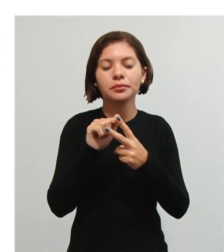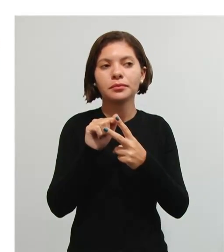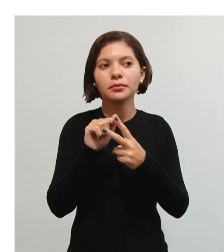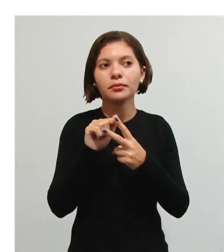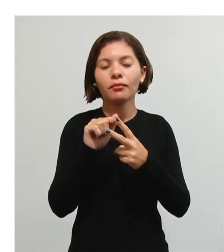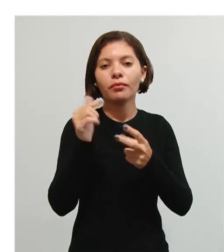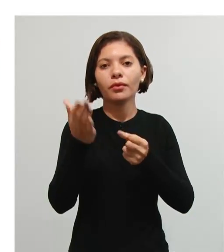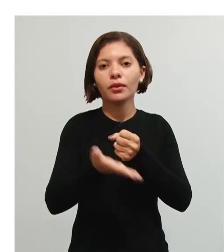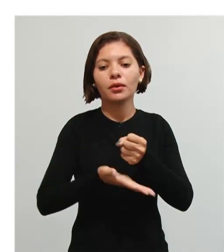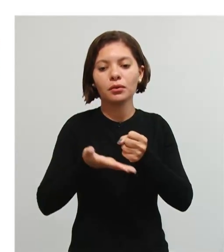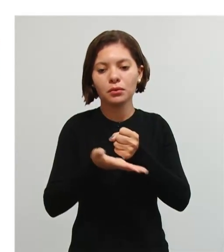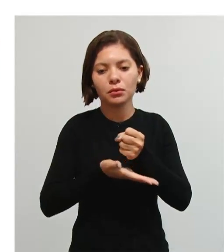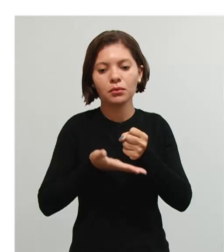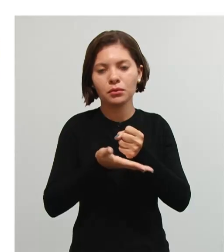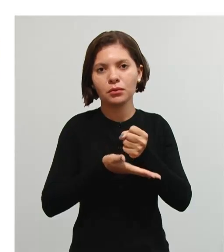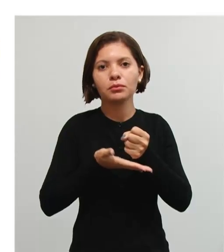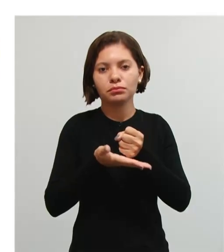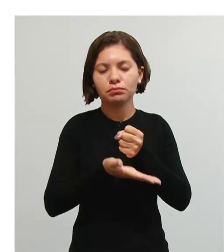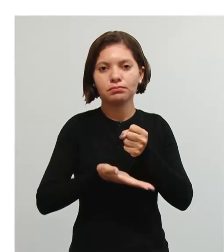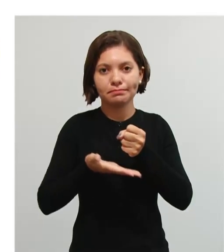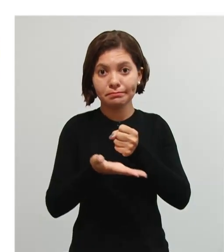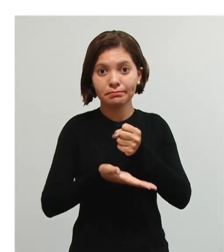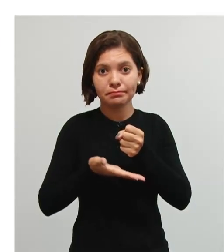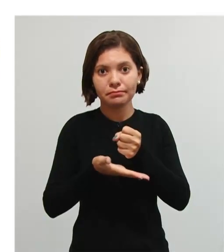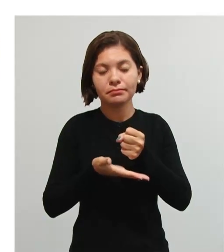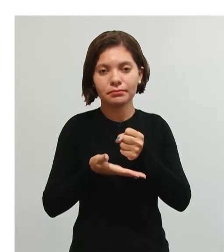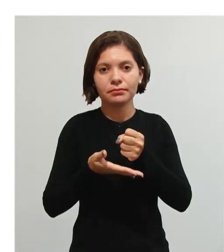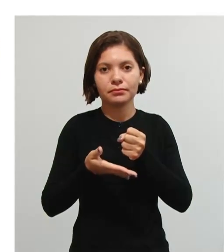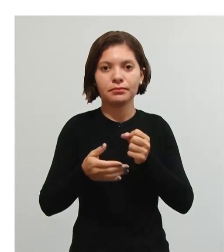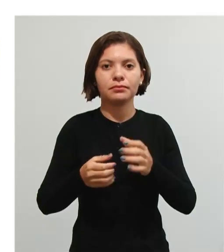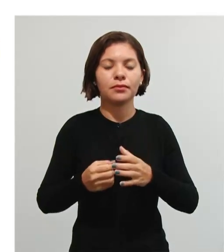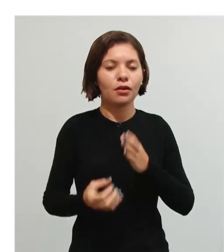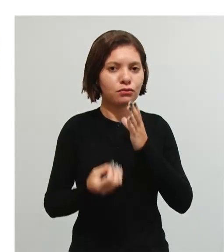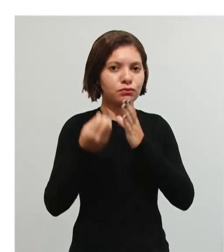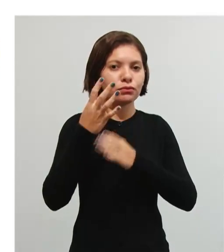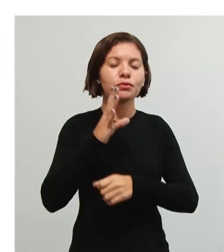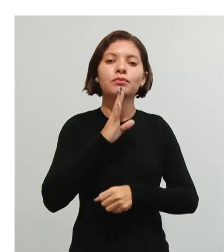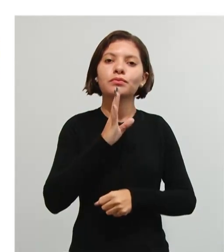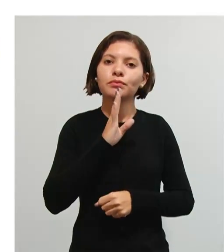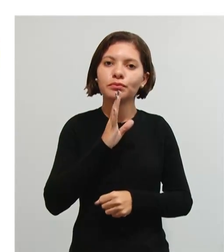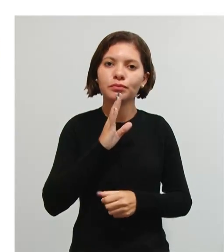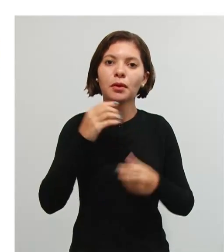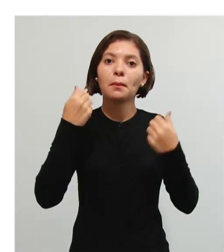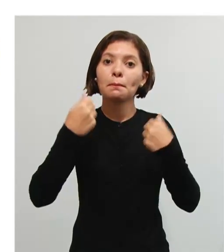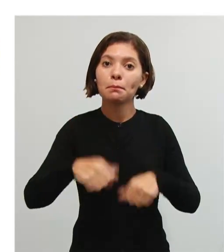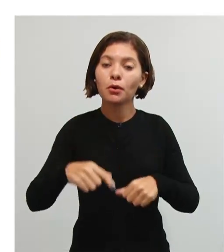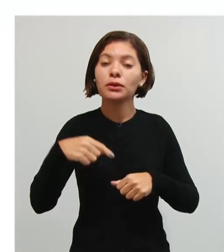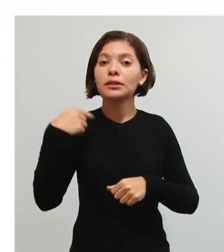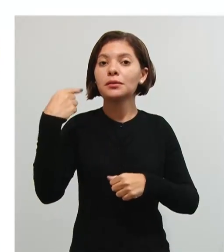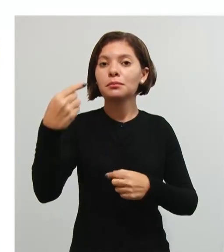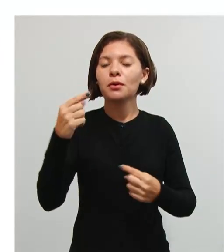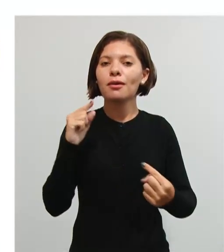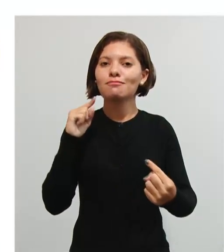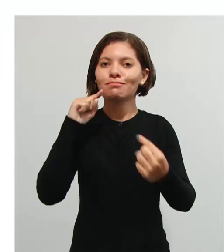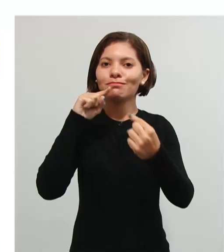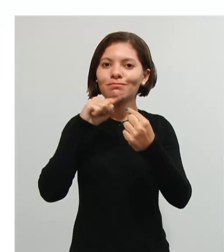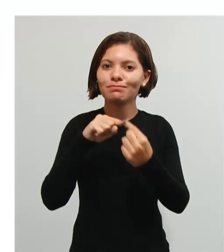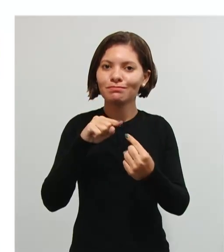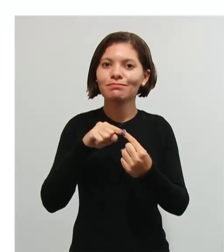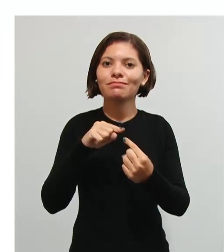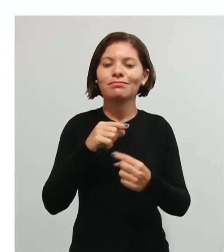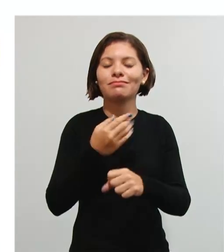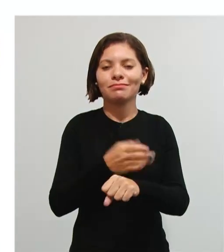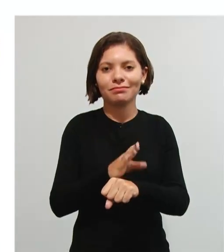basicamente é aquela que dá os princípios científicos, fornecer conhecimentos passíveis de aplicação prática